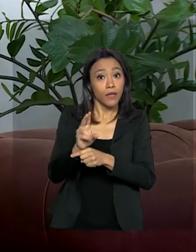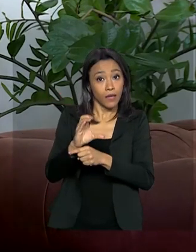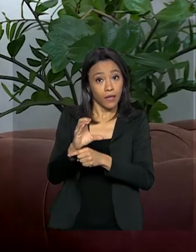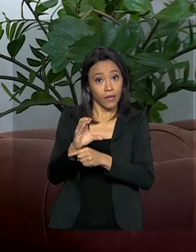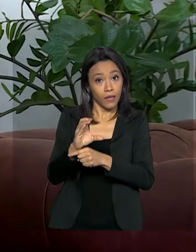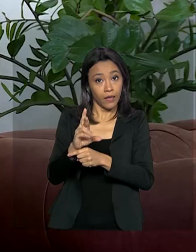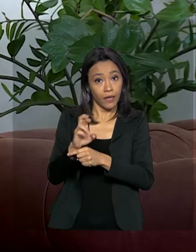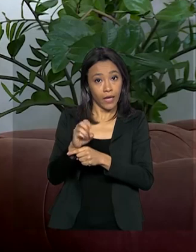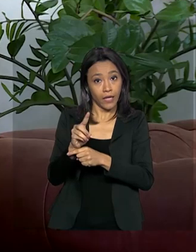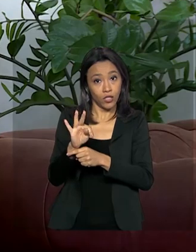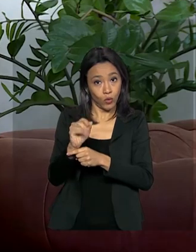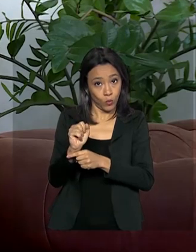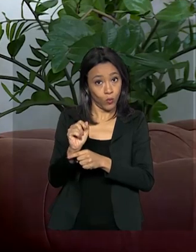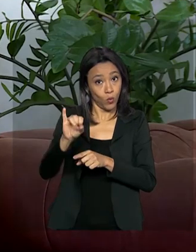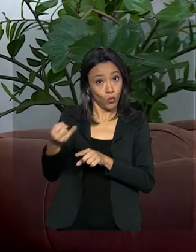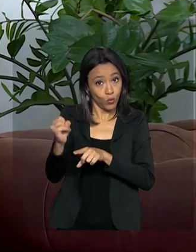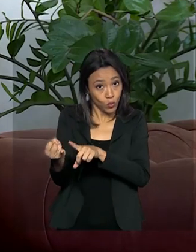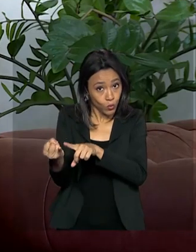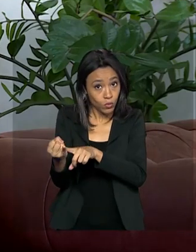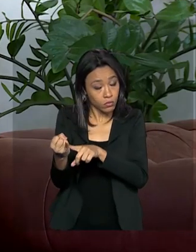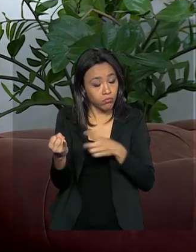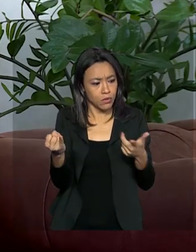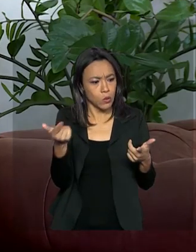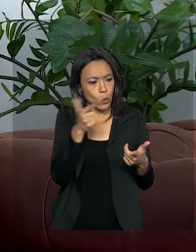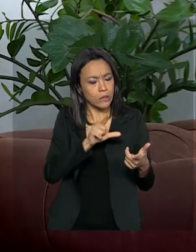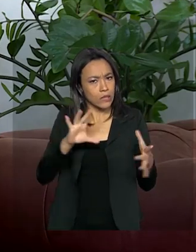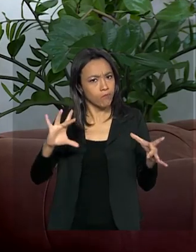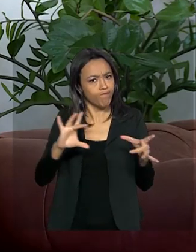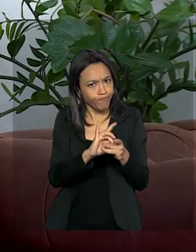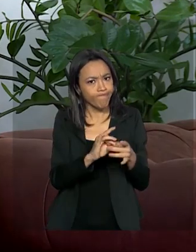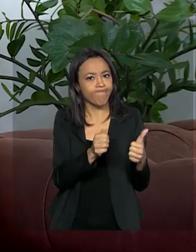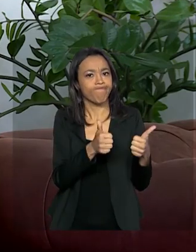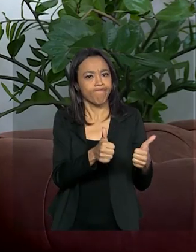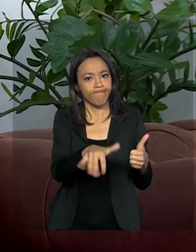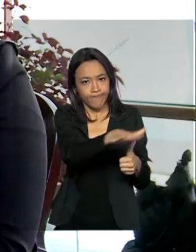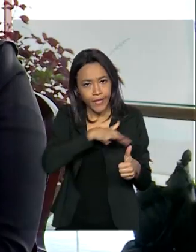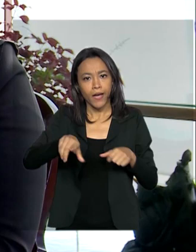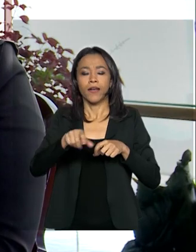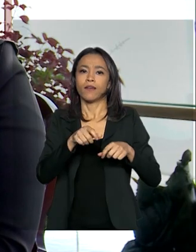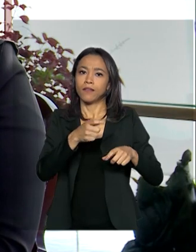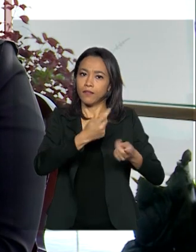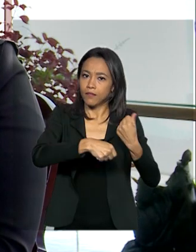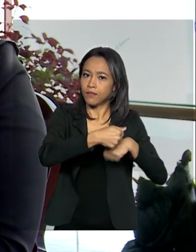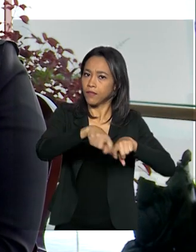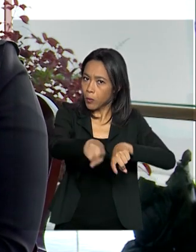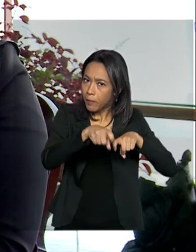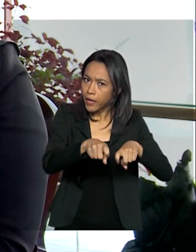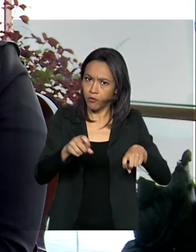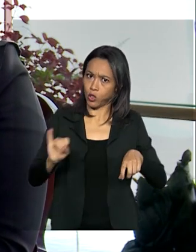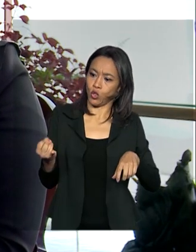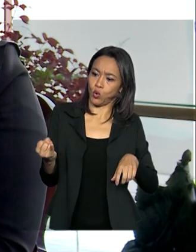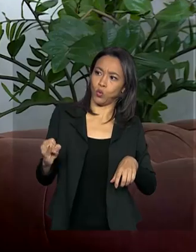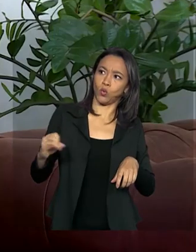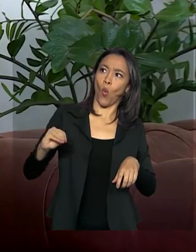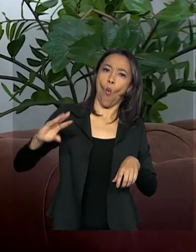juros é que caibam na economia aqui que na agropecuária que não sejam juros muito